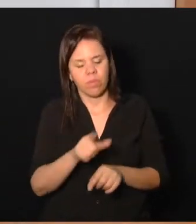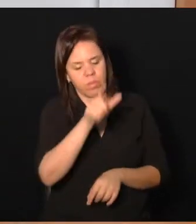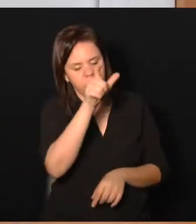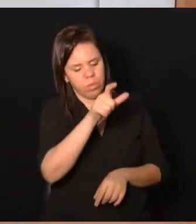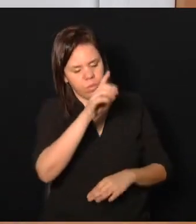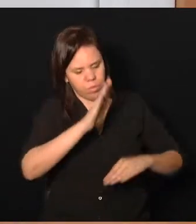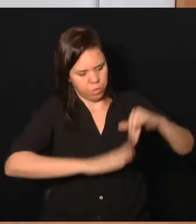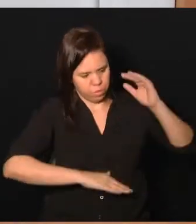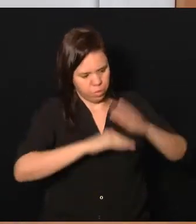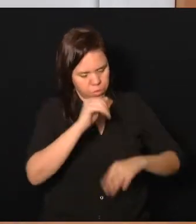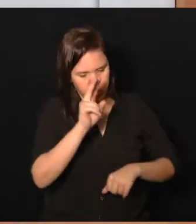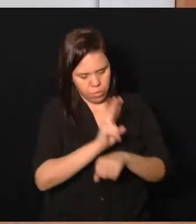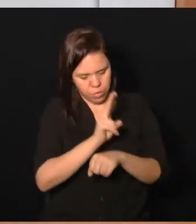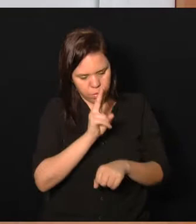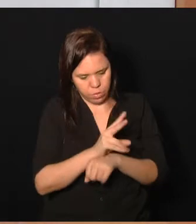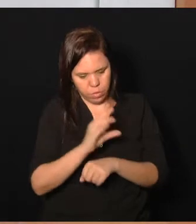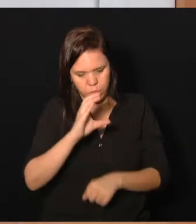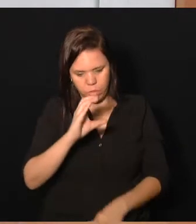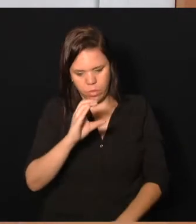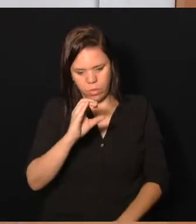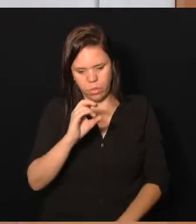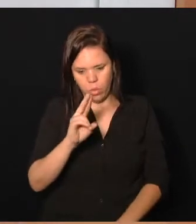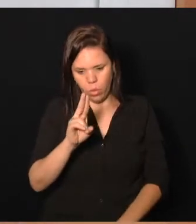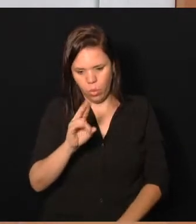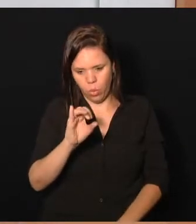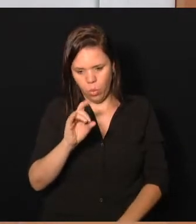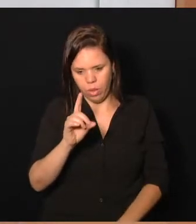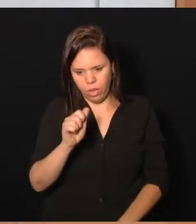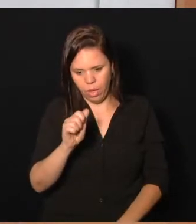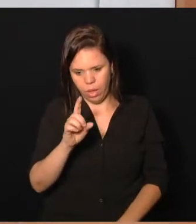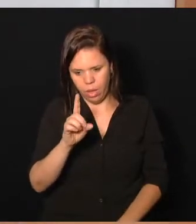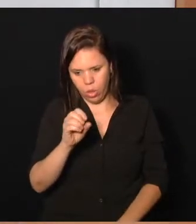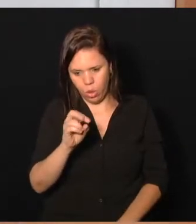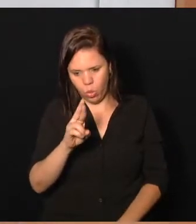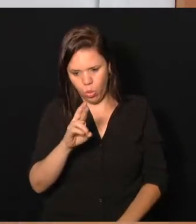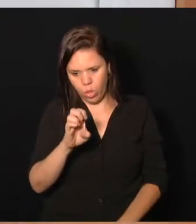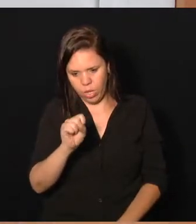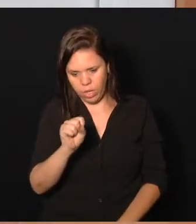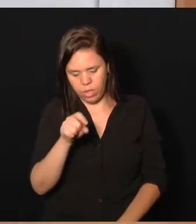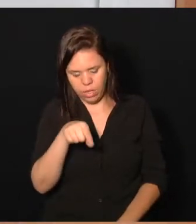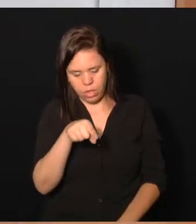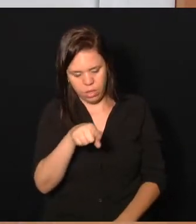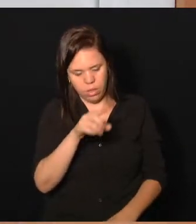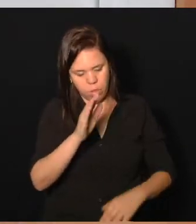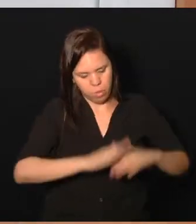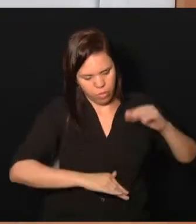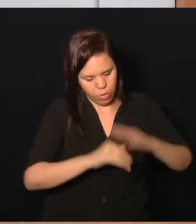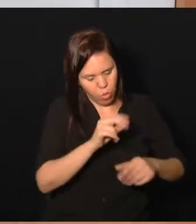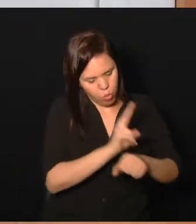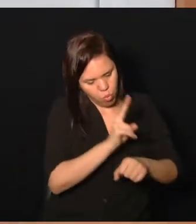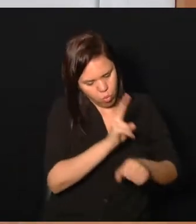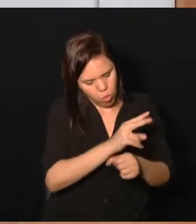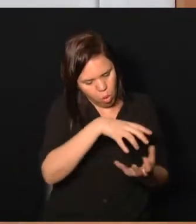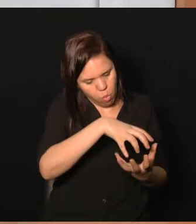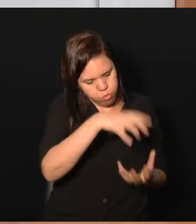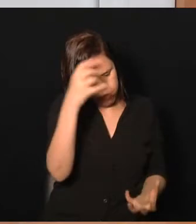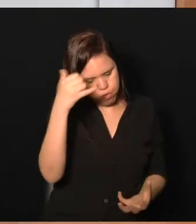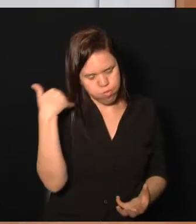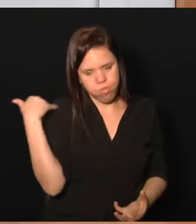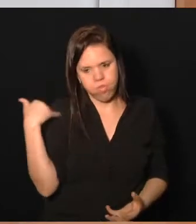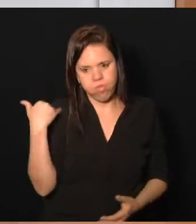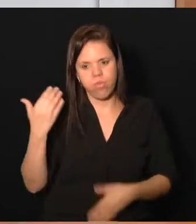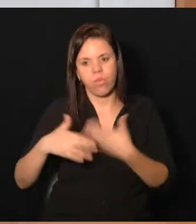Cuidadores. Aqui temos associações de cuidadores. Os cuidadores são aqueles que cuidam no dia a dia do